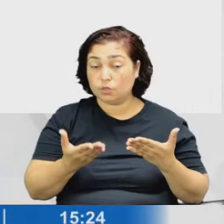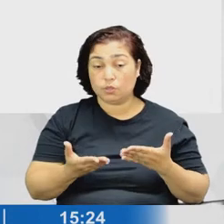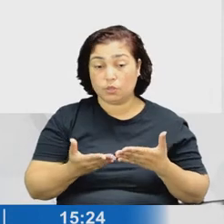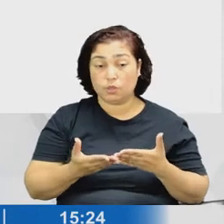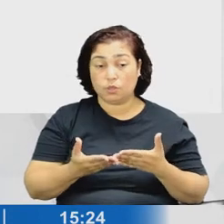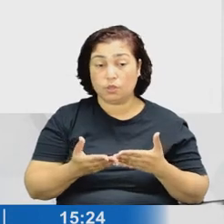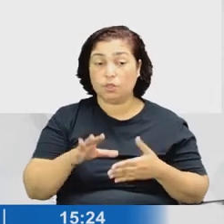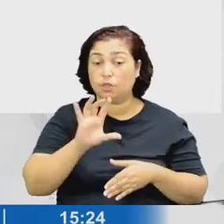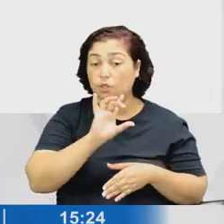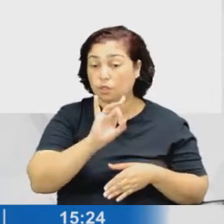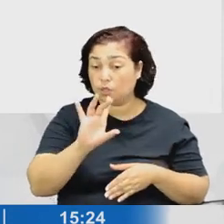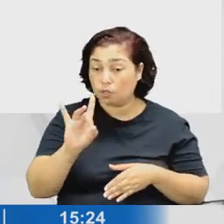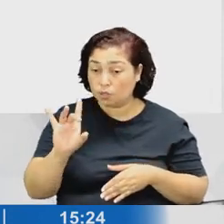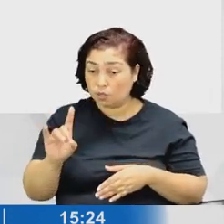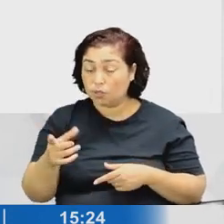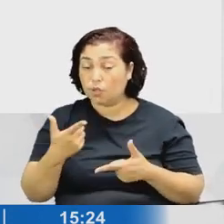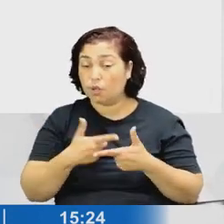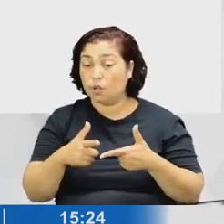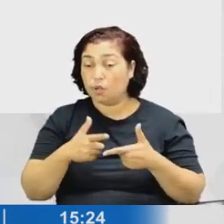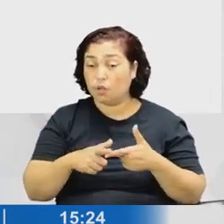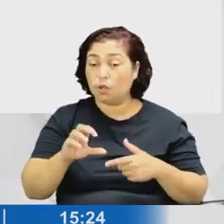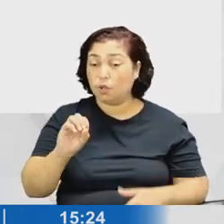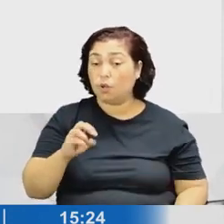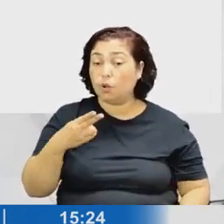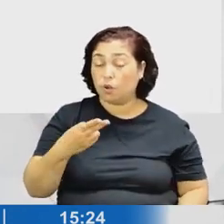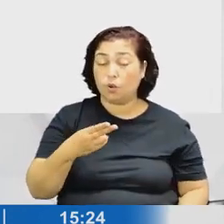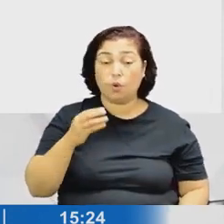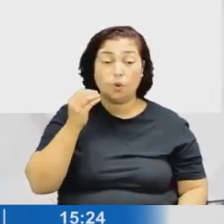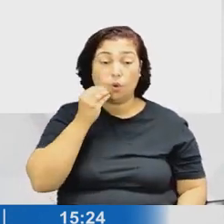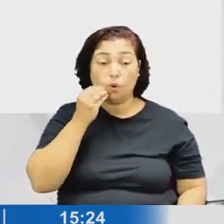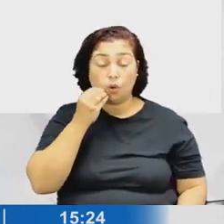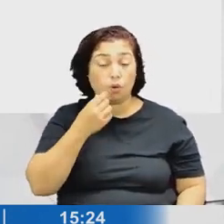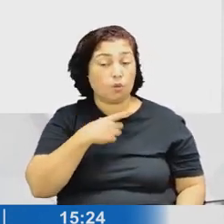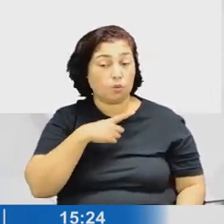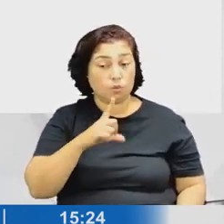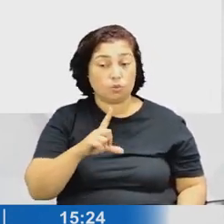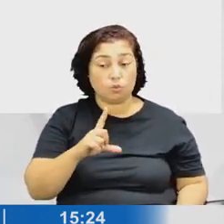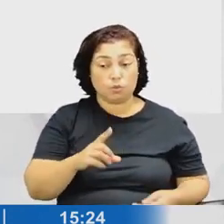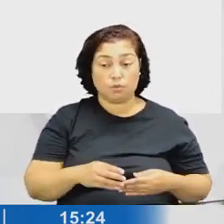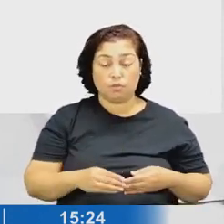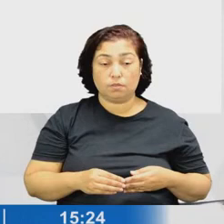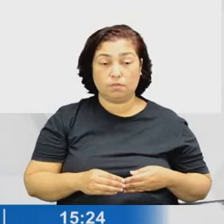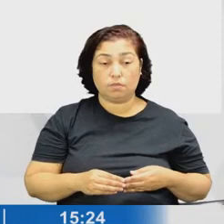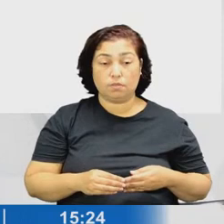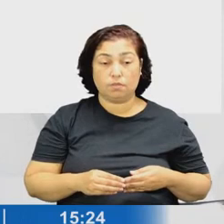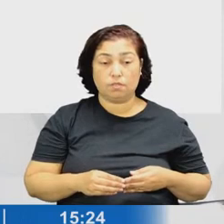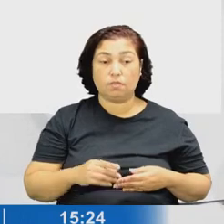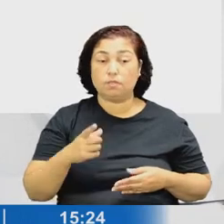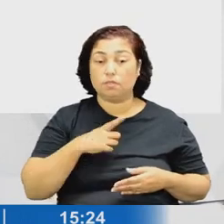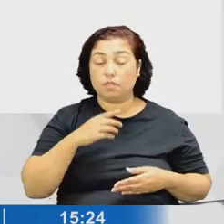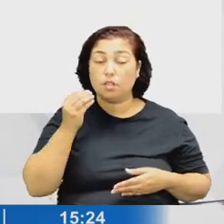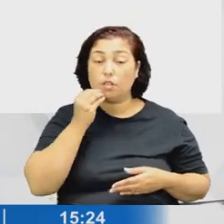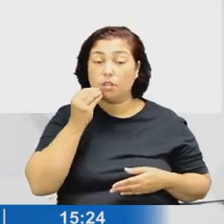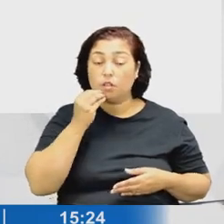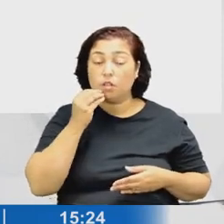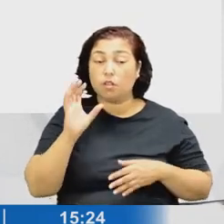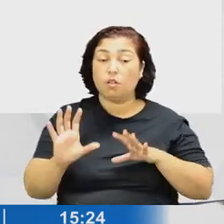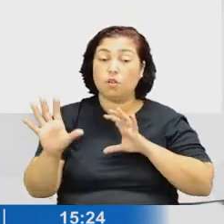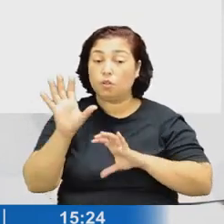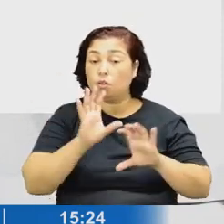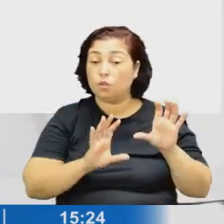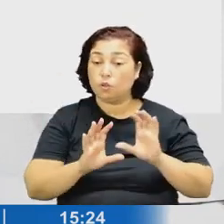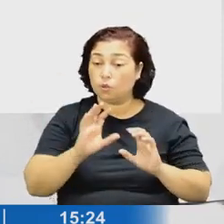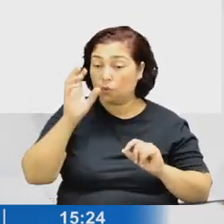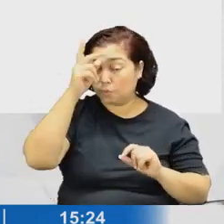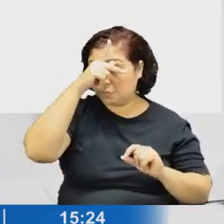para cada problema ou cada oportunidade que o parlamentar vai ter né lamentar vai ter oportunidade de interagir com tal